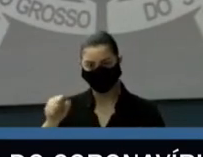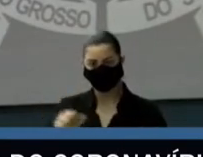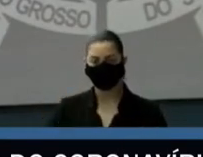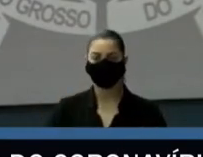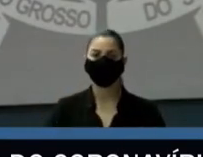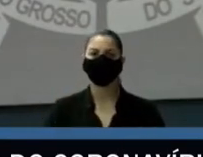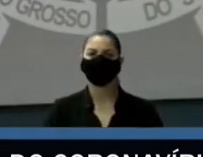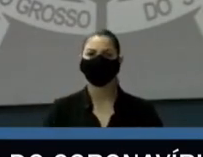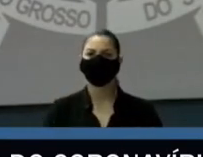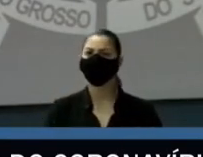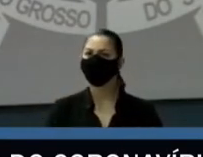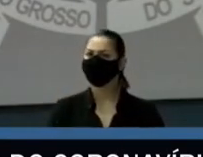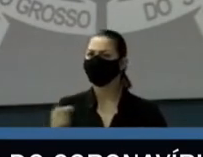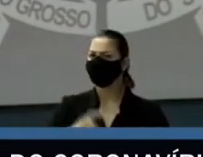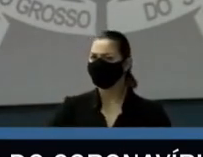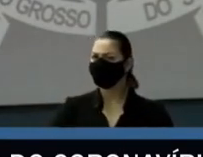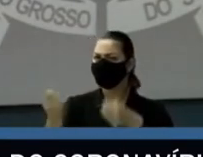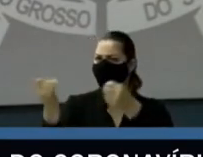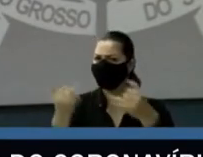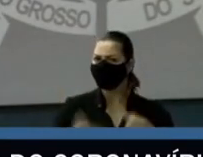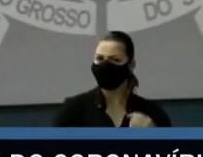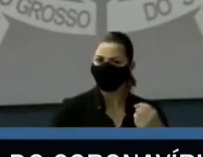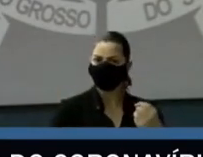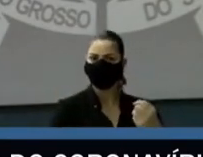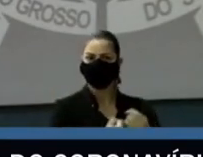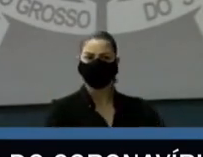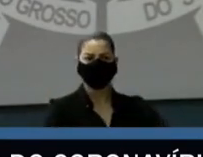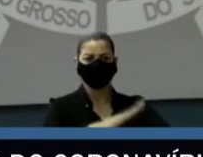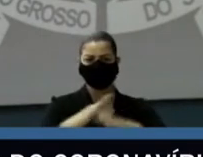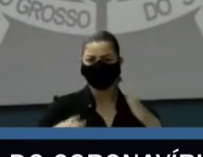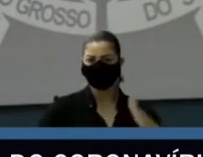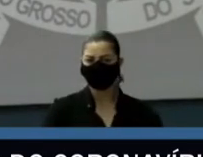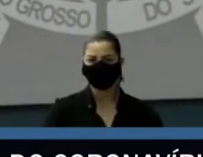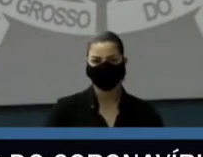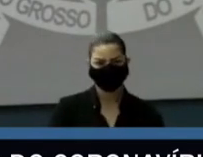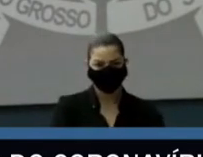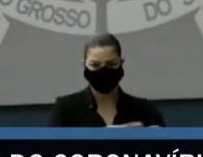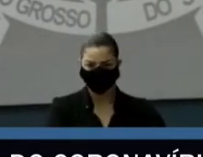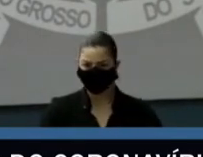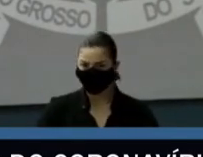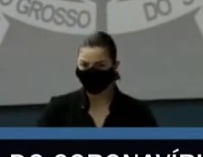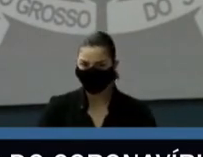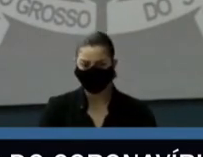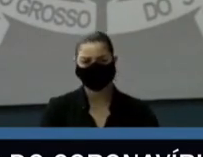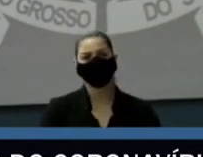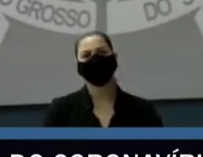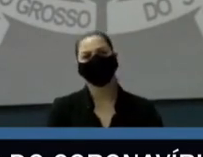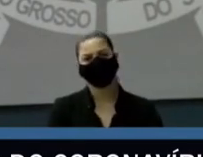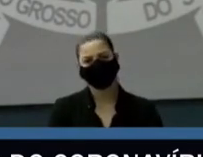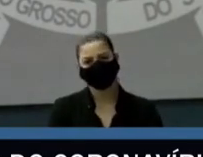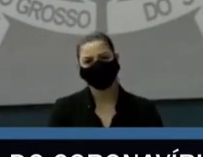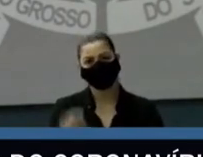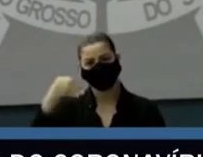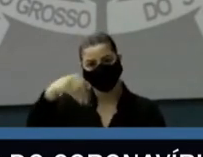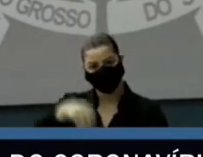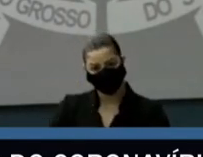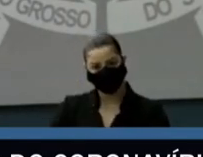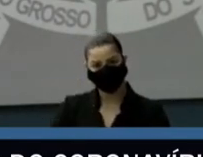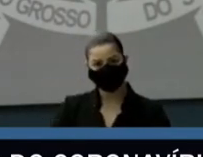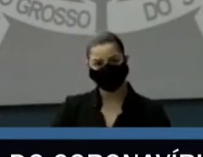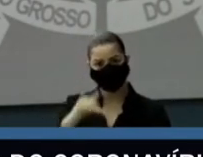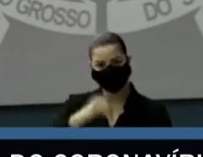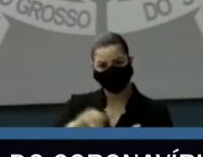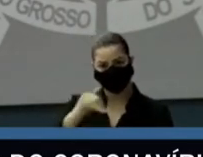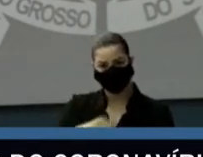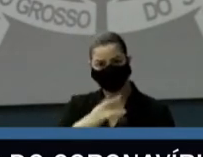só reforçar o apoio que todos os municípios estão dando e tendo da Secretaria de Saúde